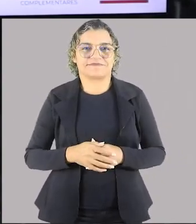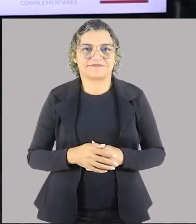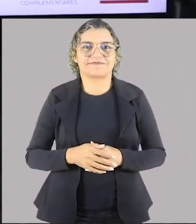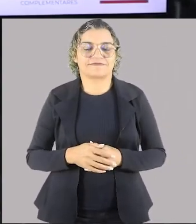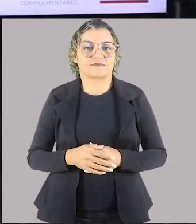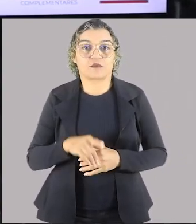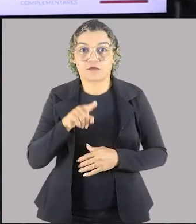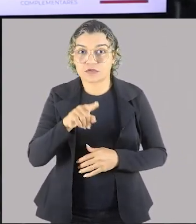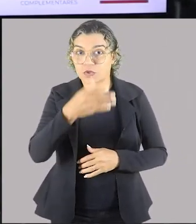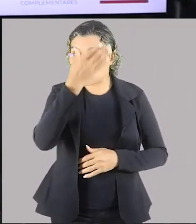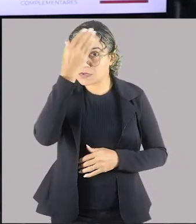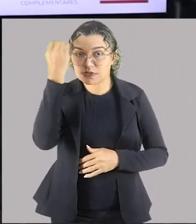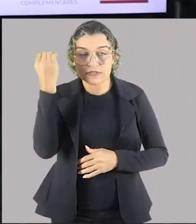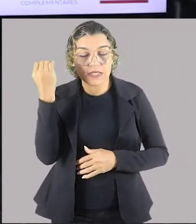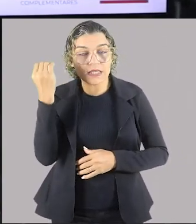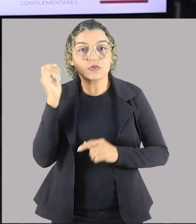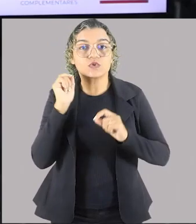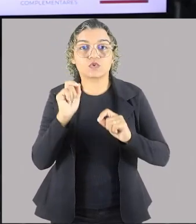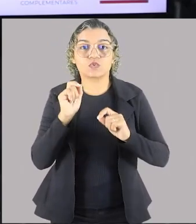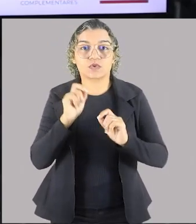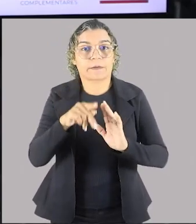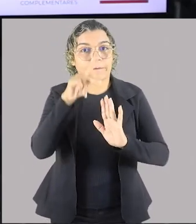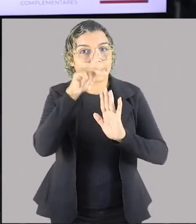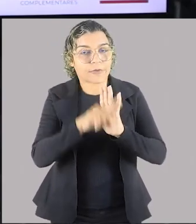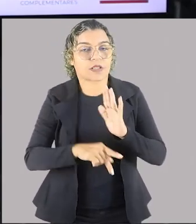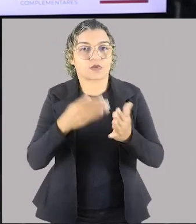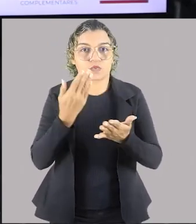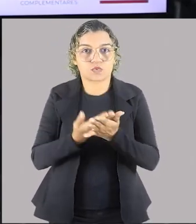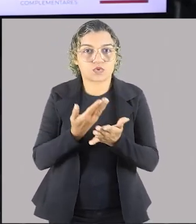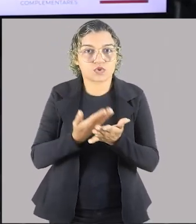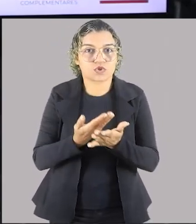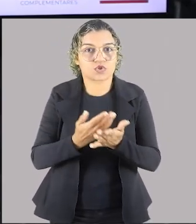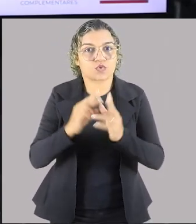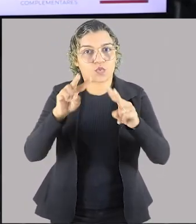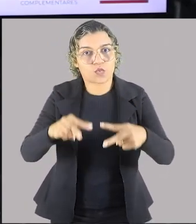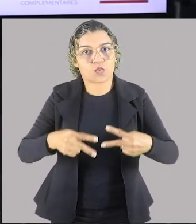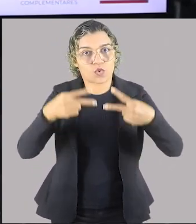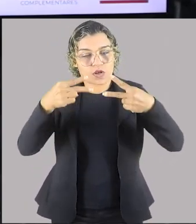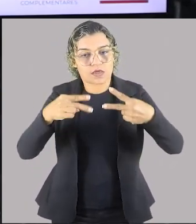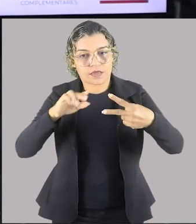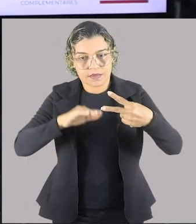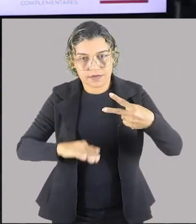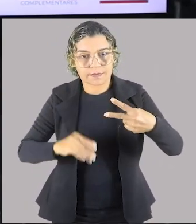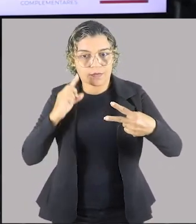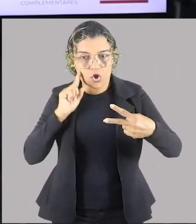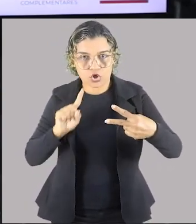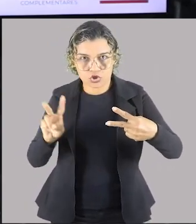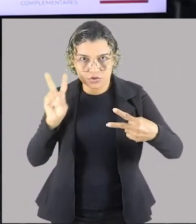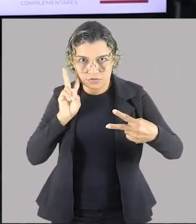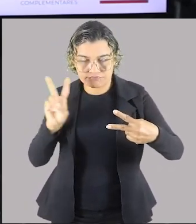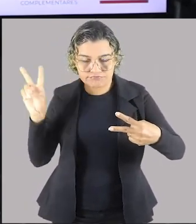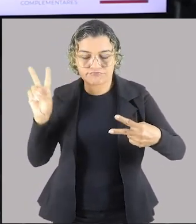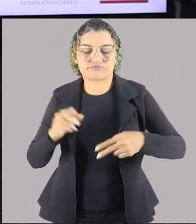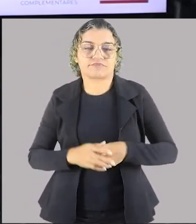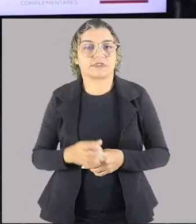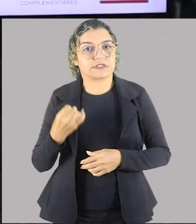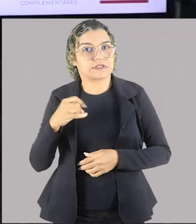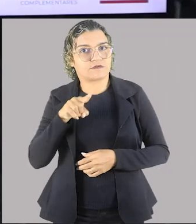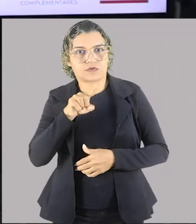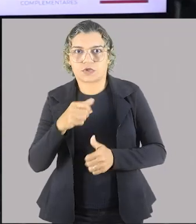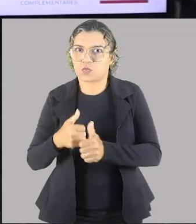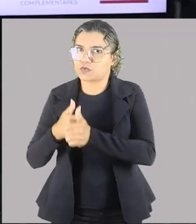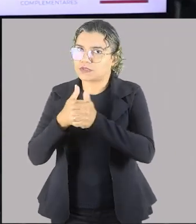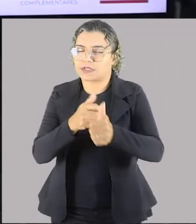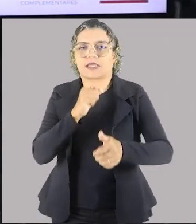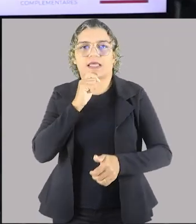Não esqueçam de acessar o plano de estudo no link que está aqui abaixo, certo? Se você não nos segue,